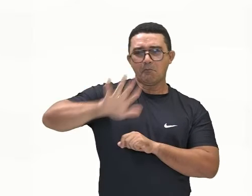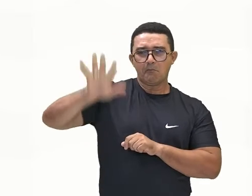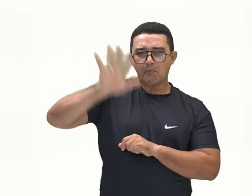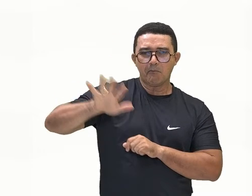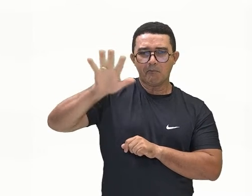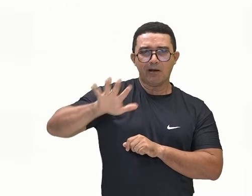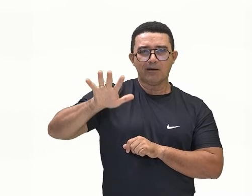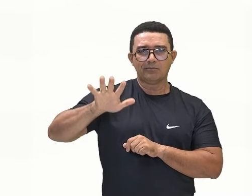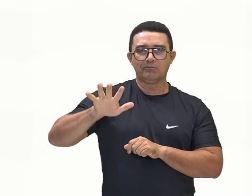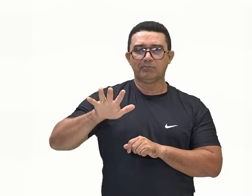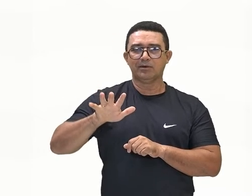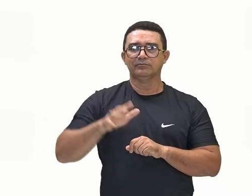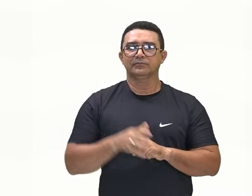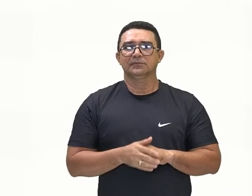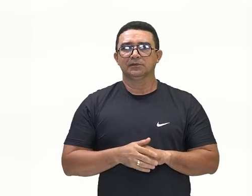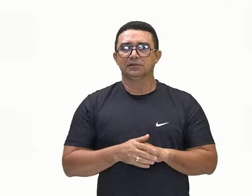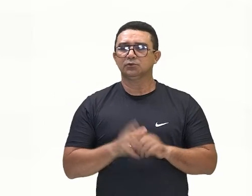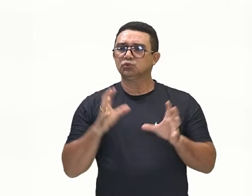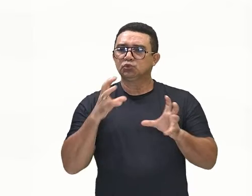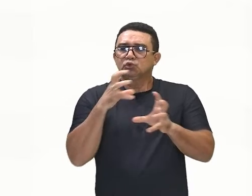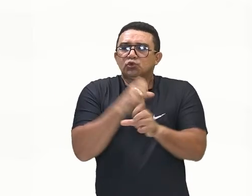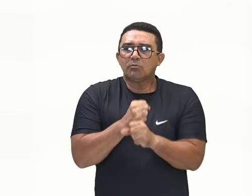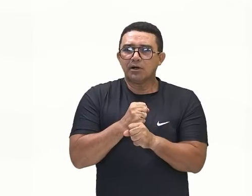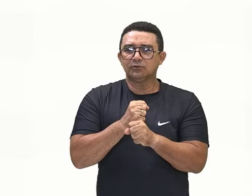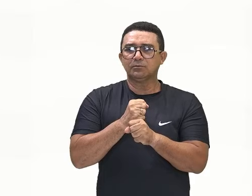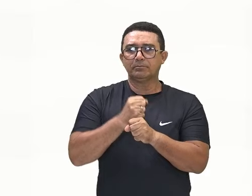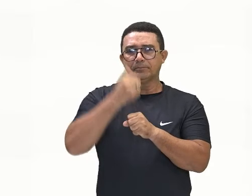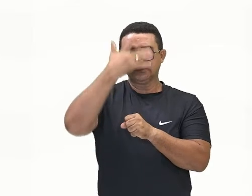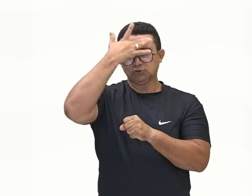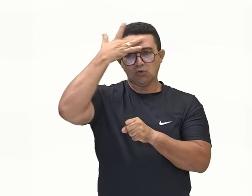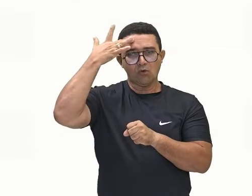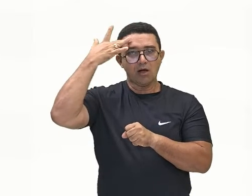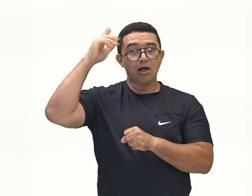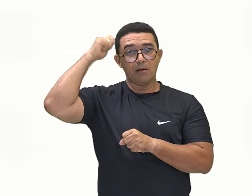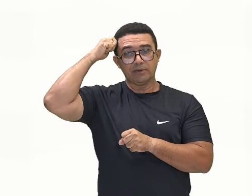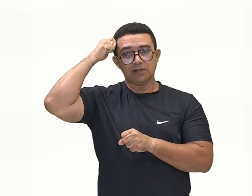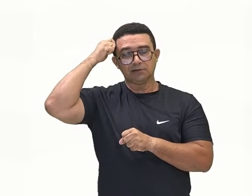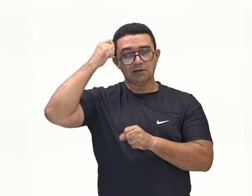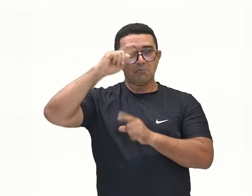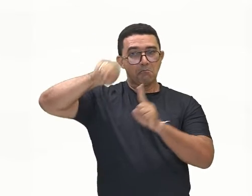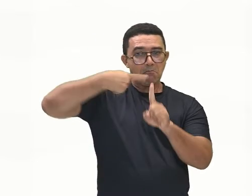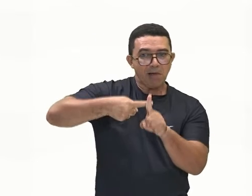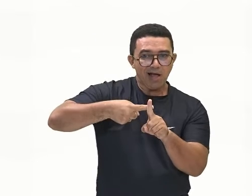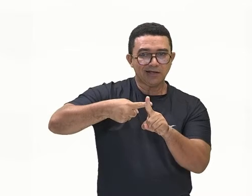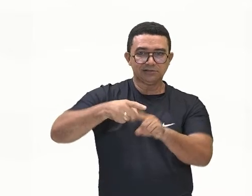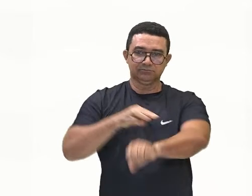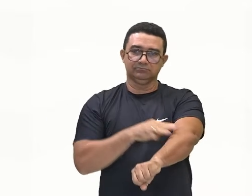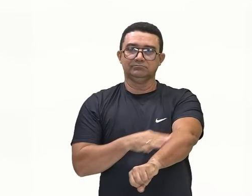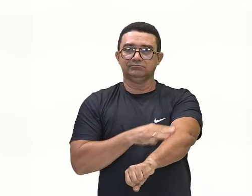foi utilizado a soma da população preta mais parda. Então, não é